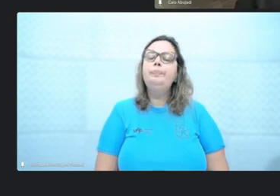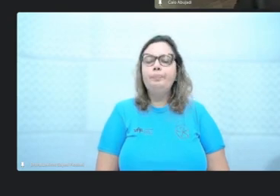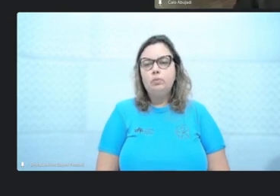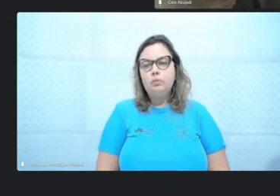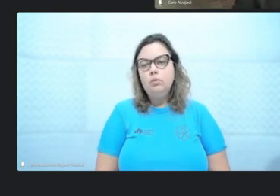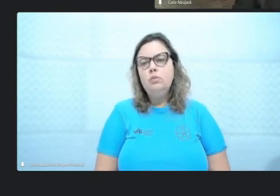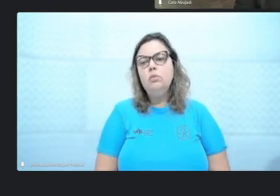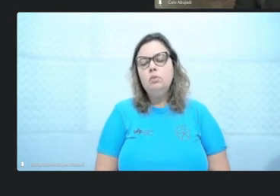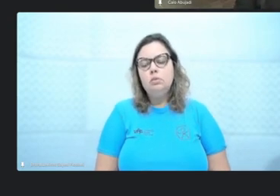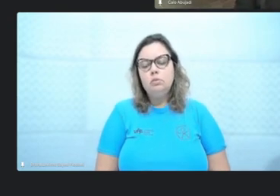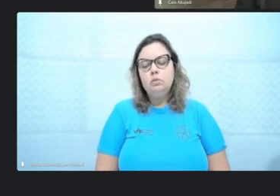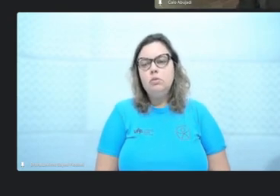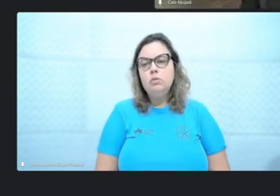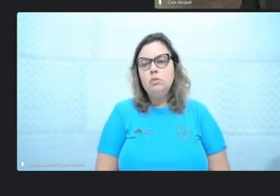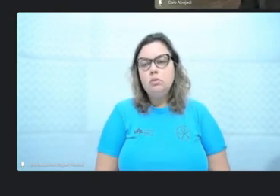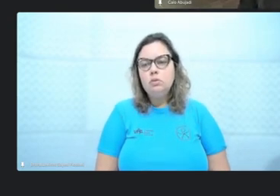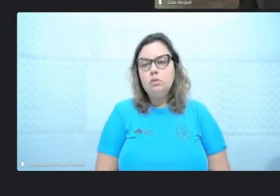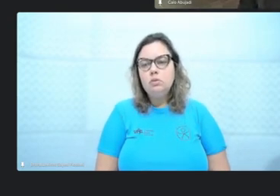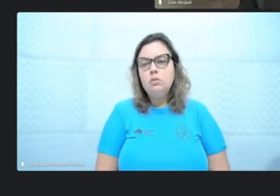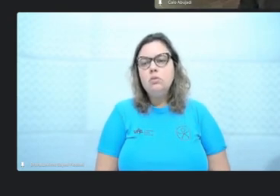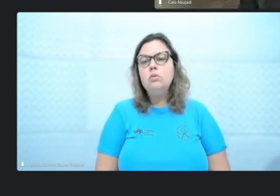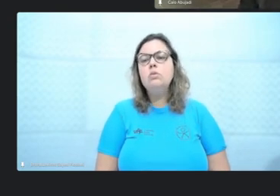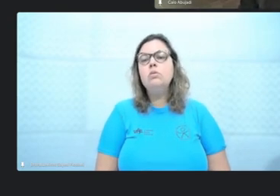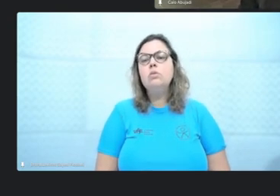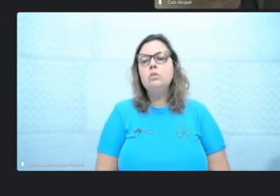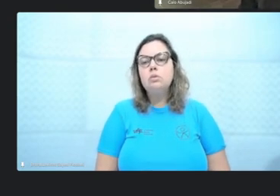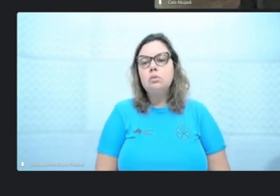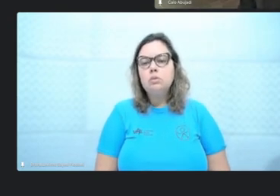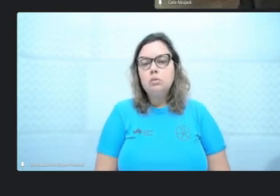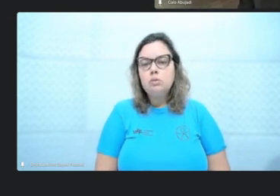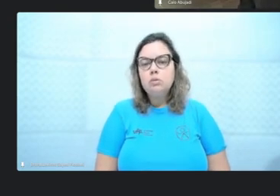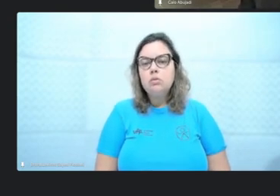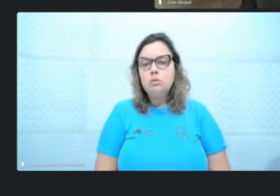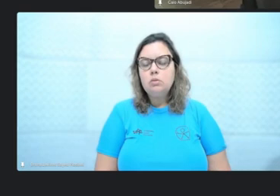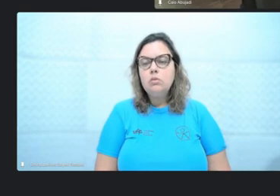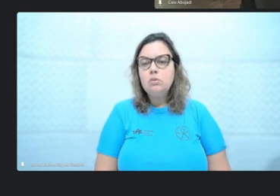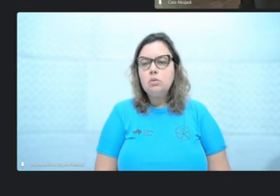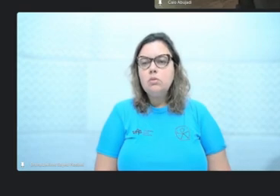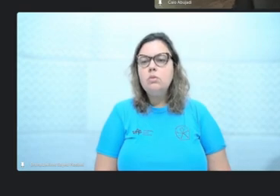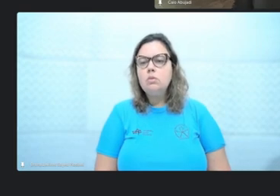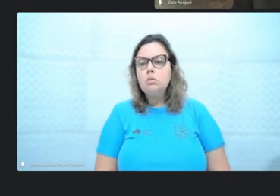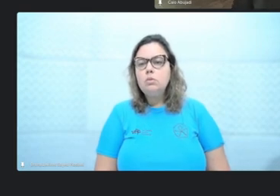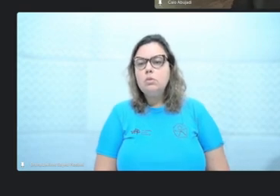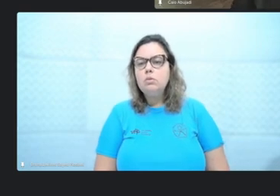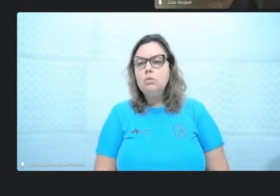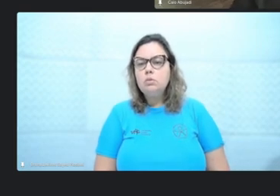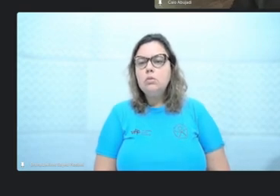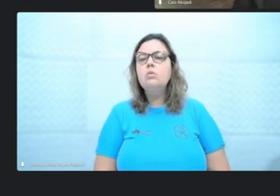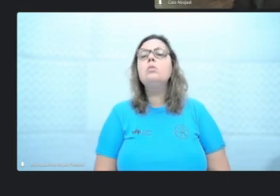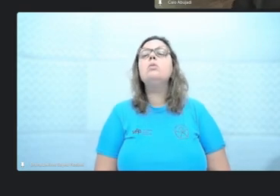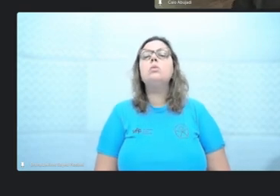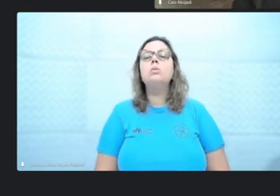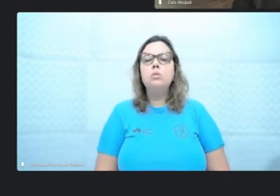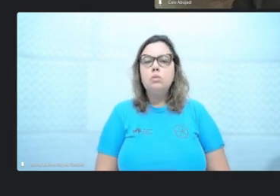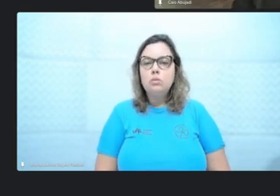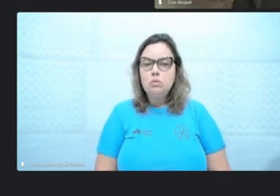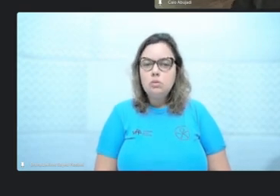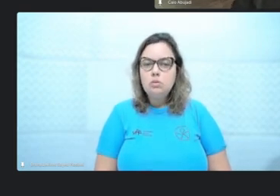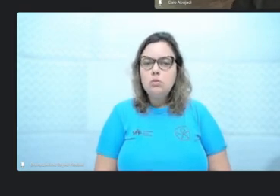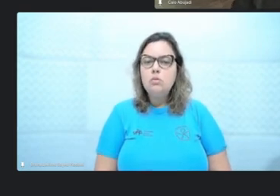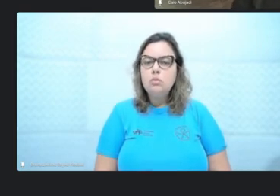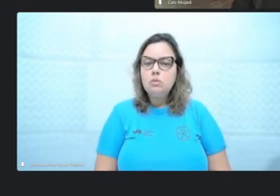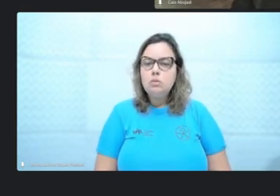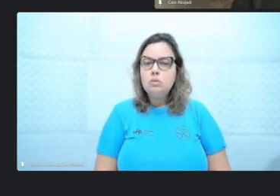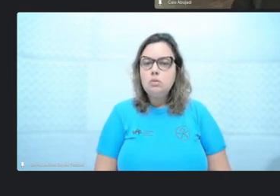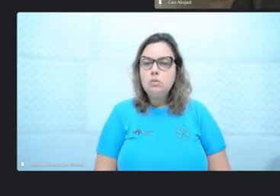autismo, elas estão relacionadas a propostas muito semelhantes, né? E, então,